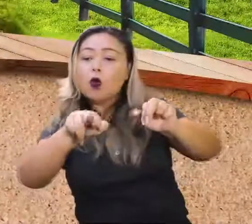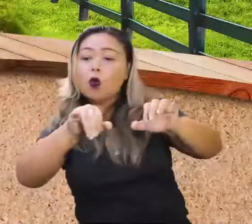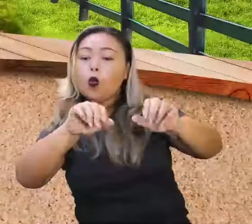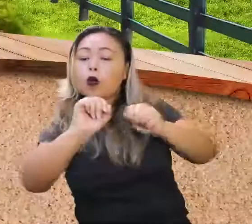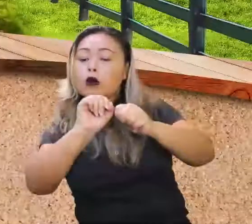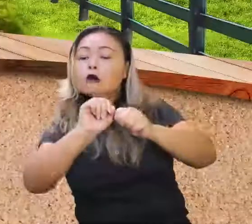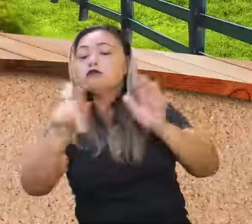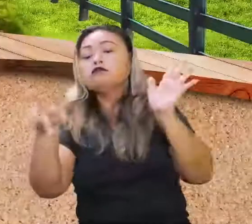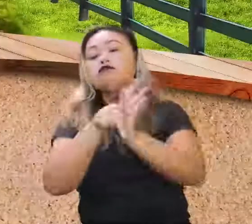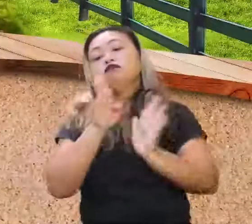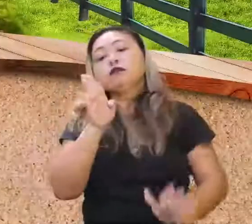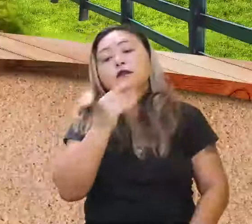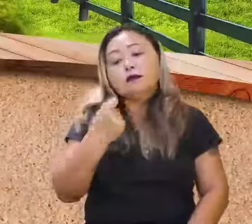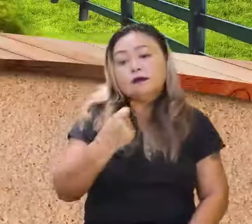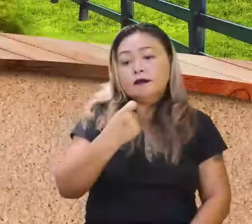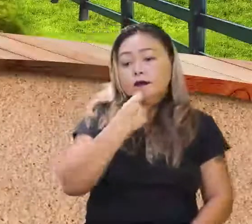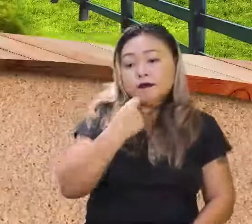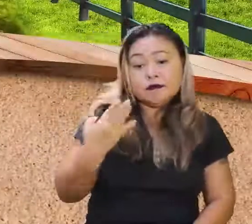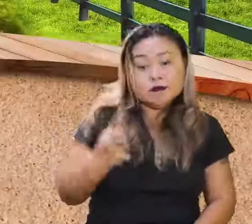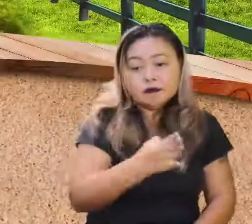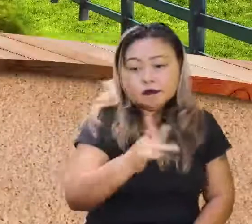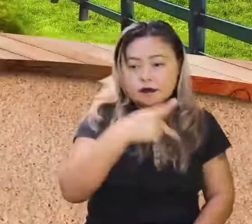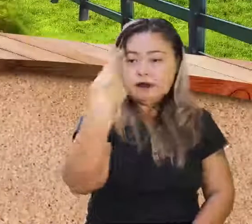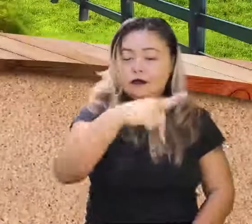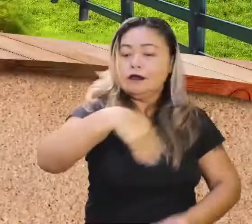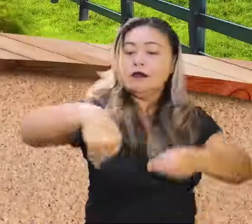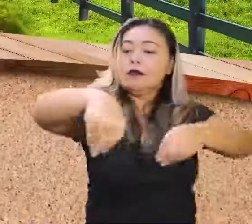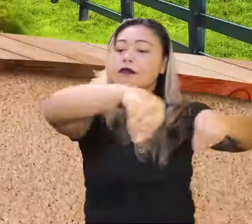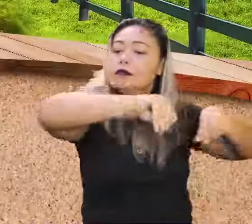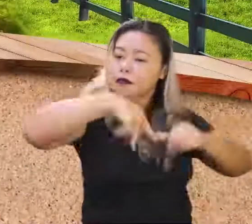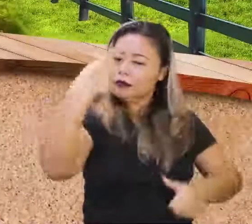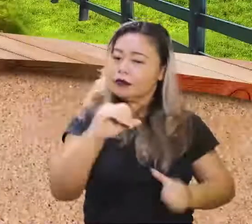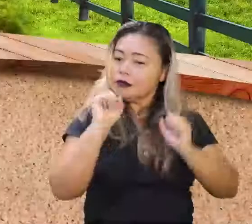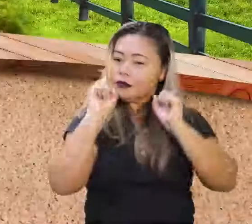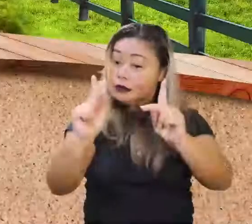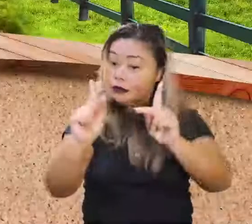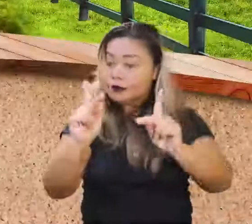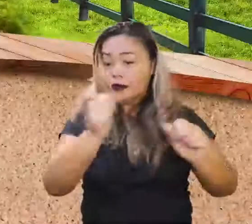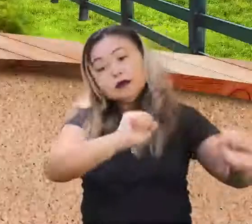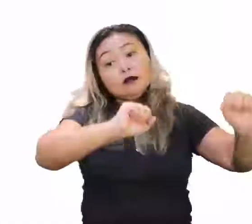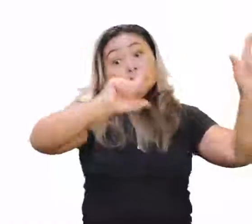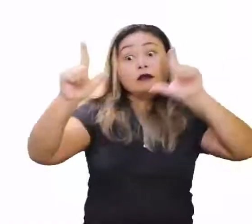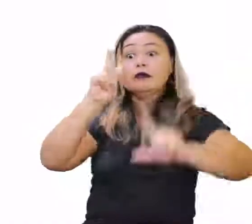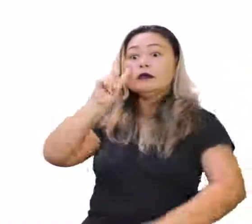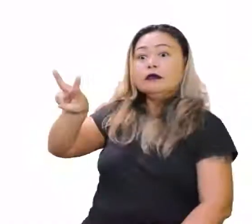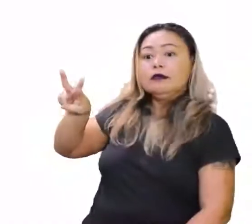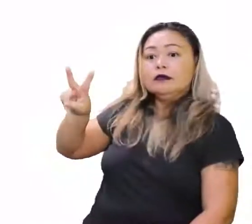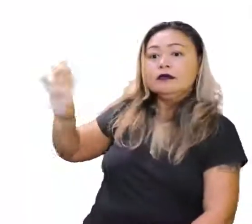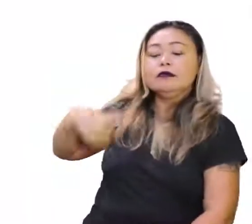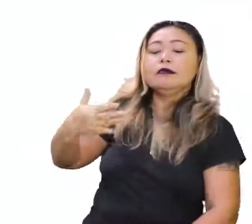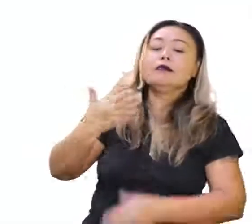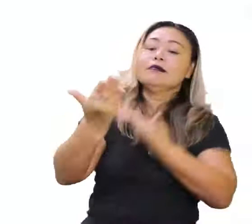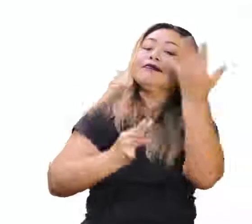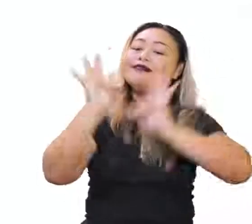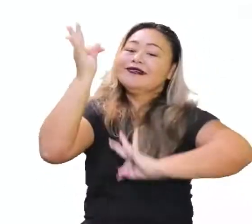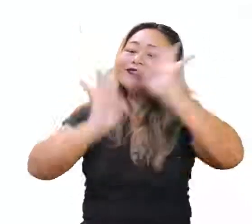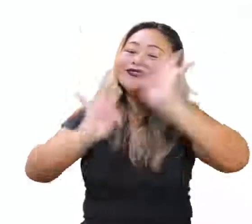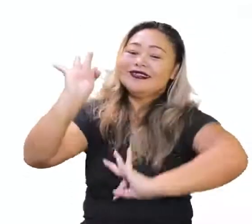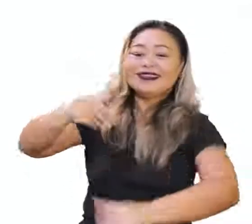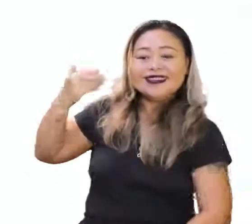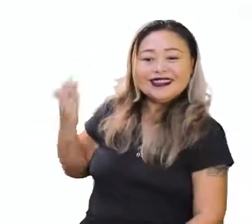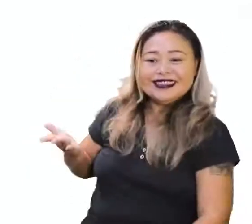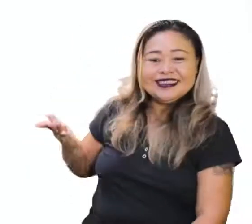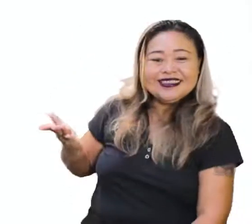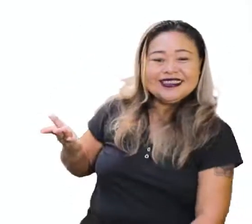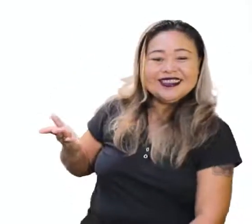está usando, da piscicultura aí na sua propriedade, ok? De olho na tela, de olho na mediação. Olha aí,